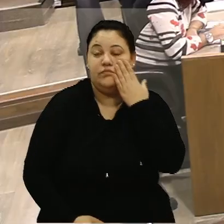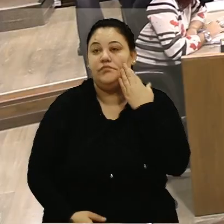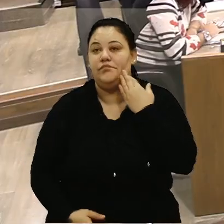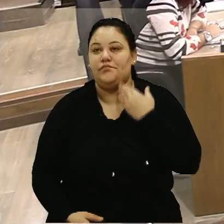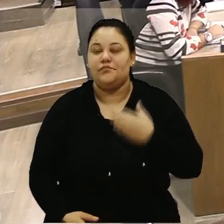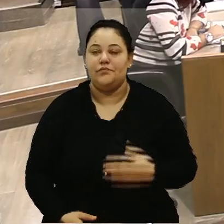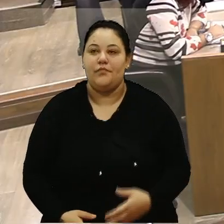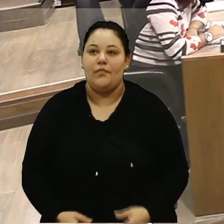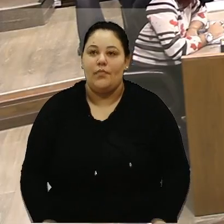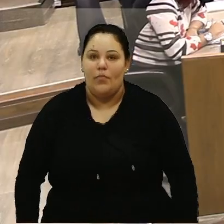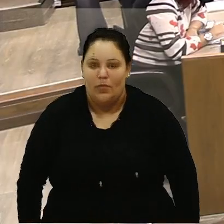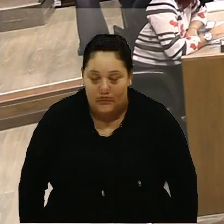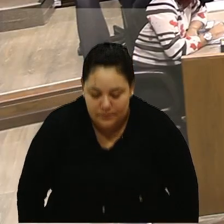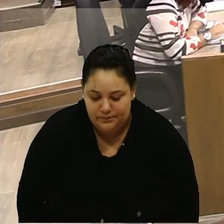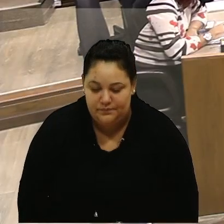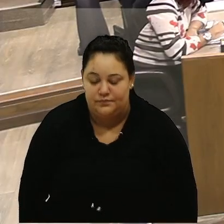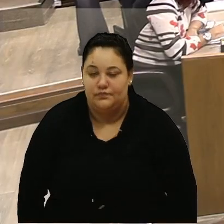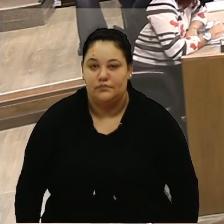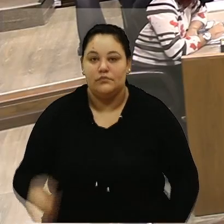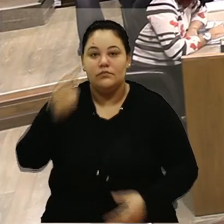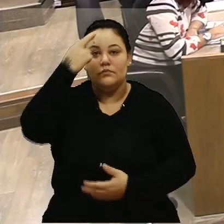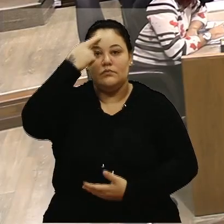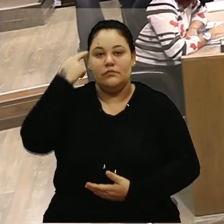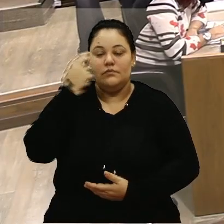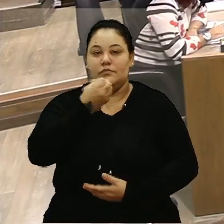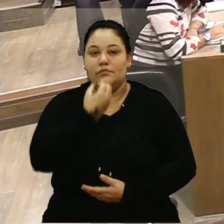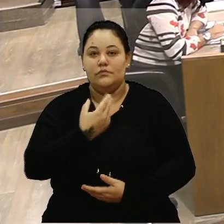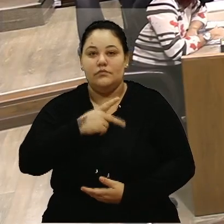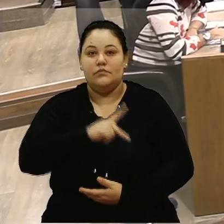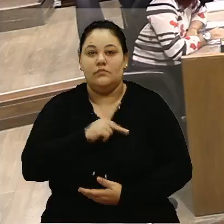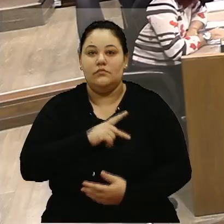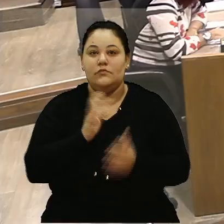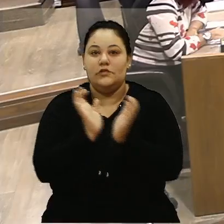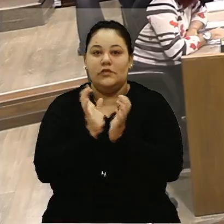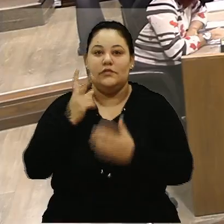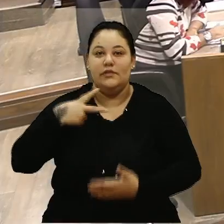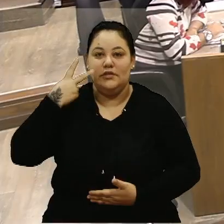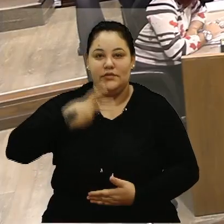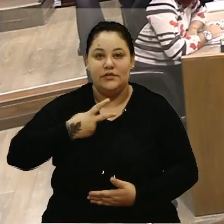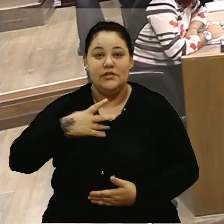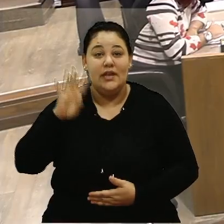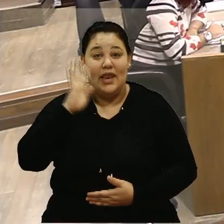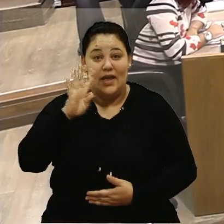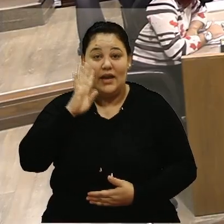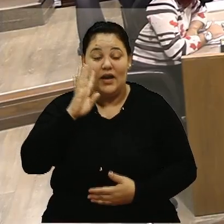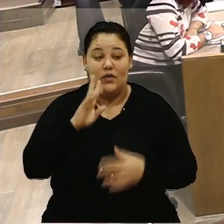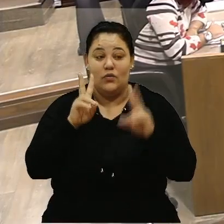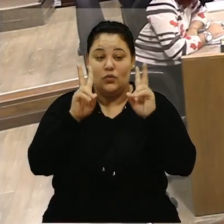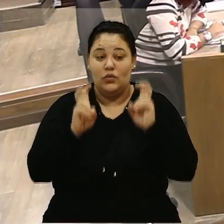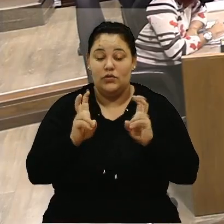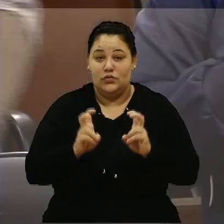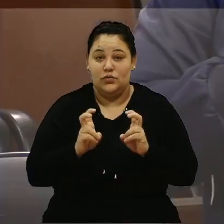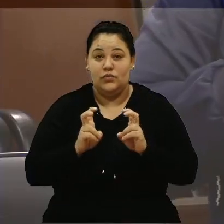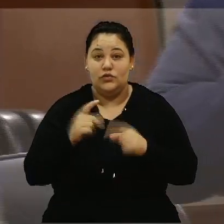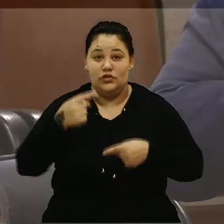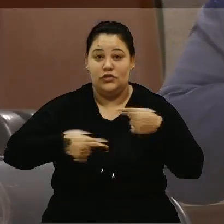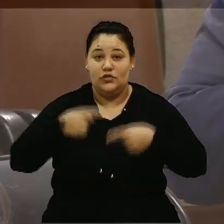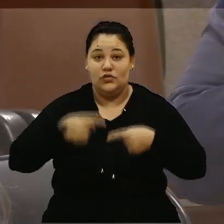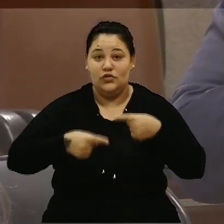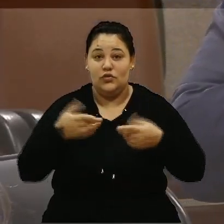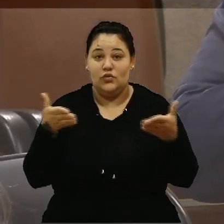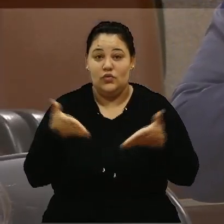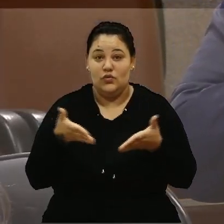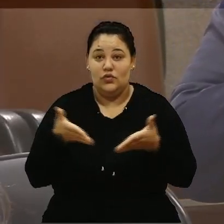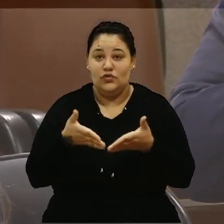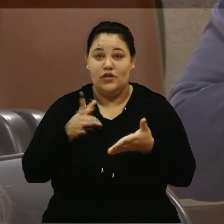Bom, presidente, colegas vereadores, que legal que o tema que a gente está debatendo hoje é a questão